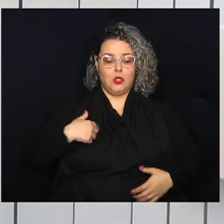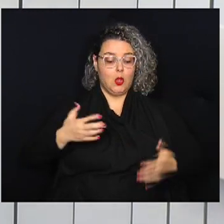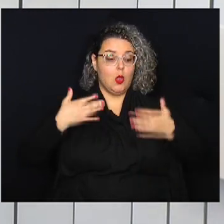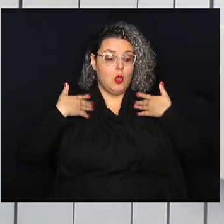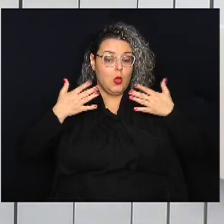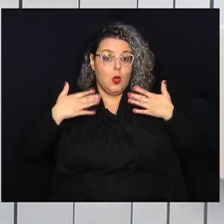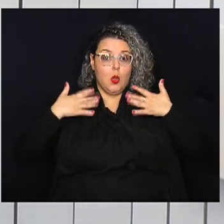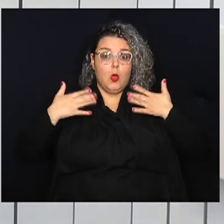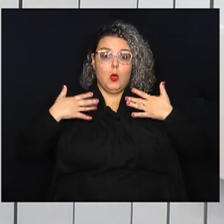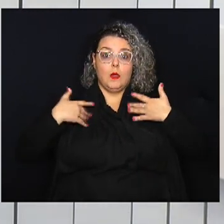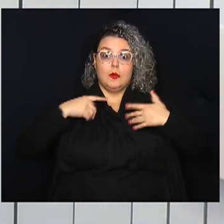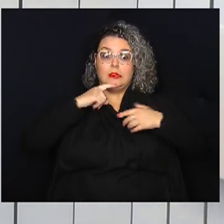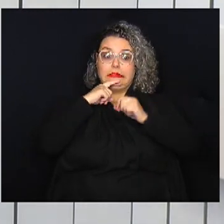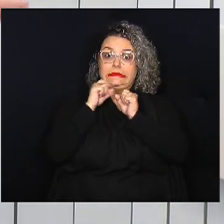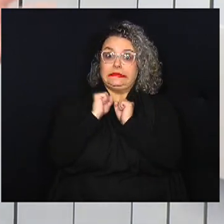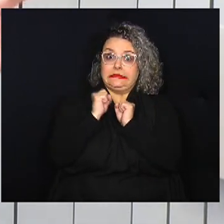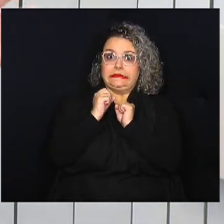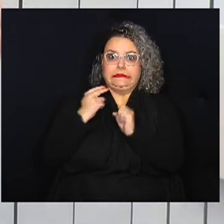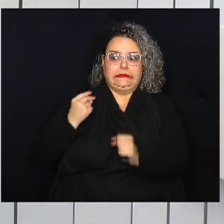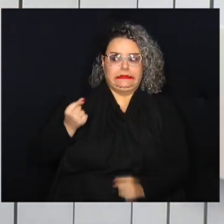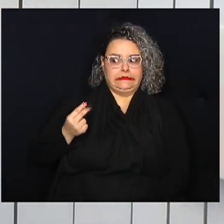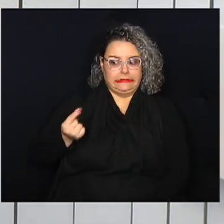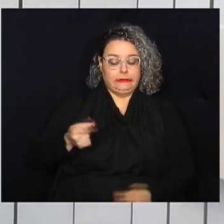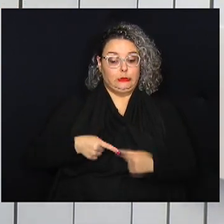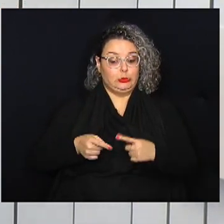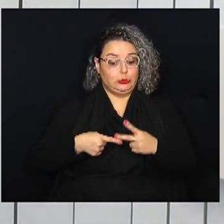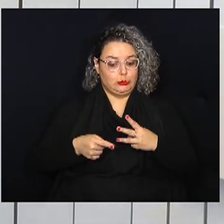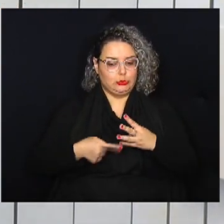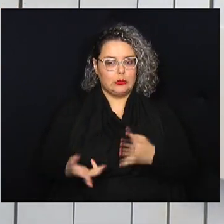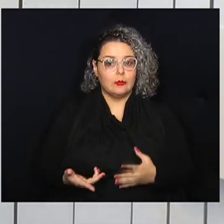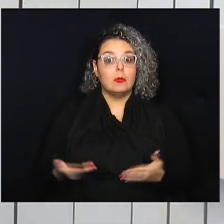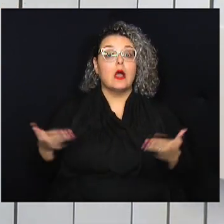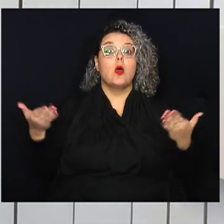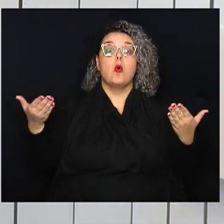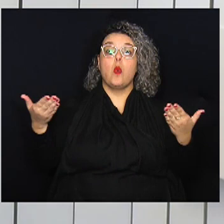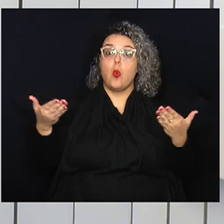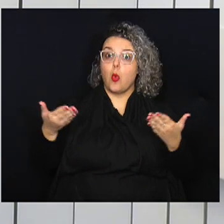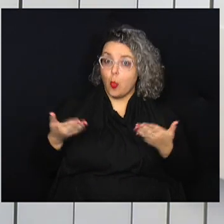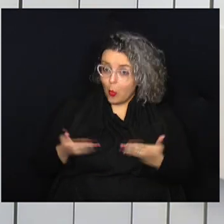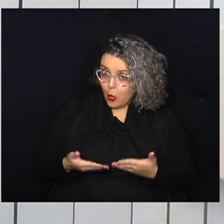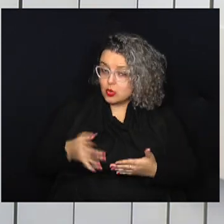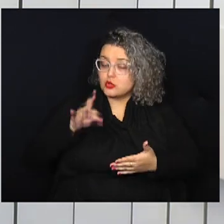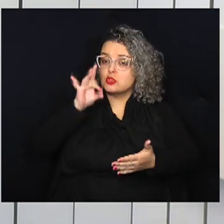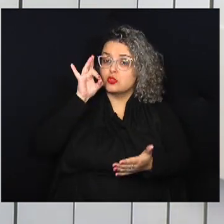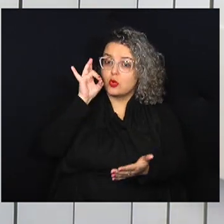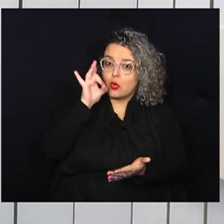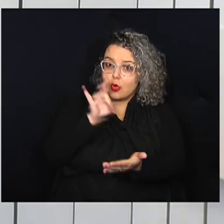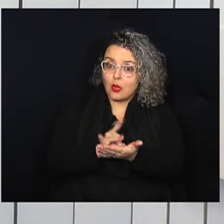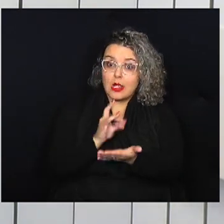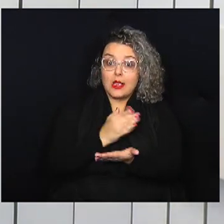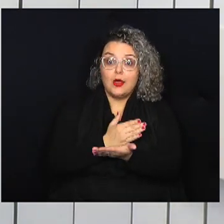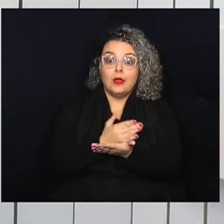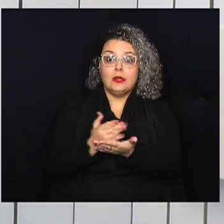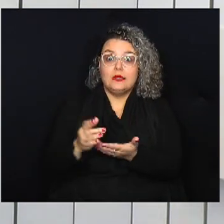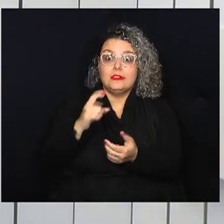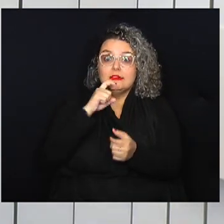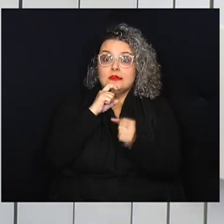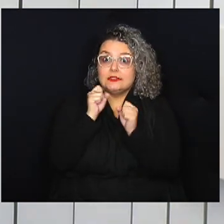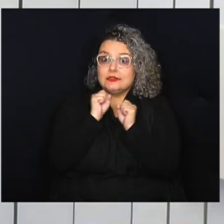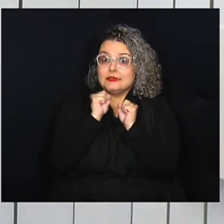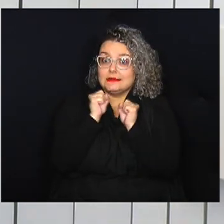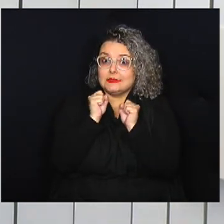estou sentindo frio já faz algumas semanas, mas hoje, oficialmente, começa o